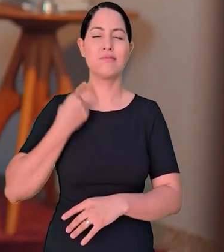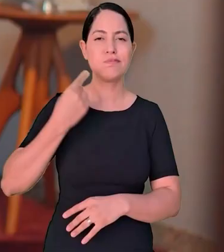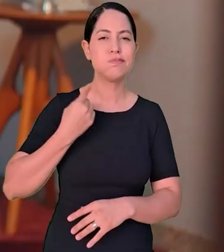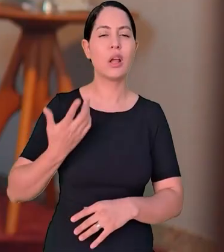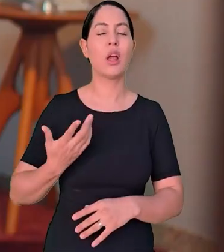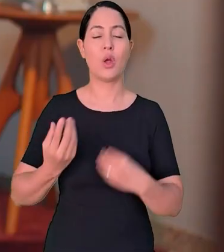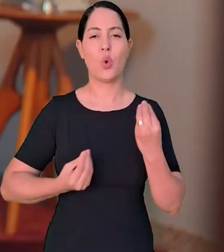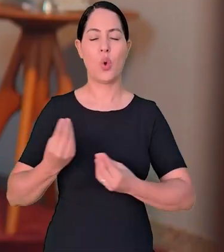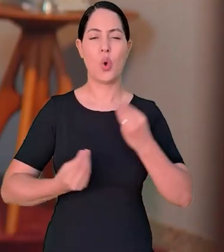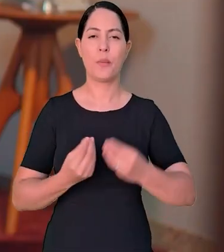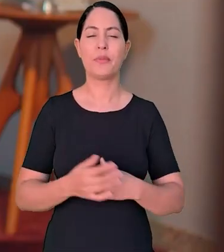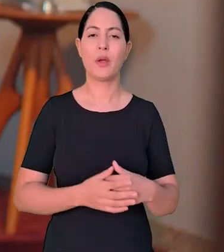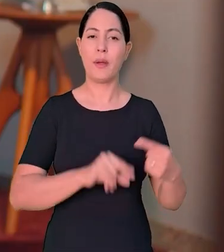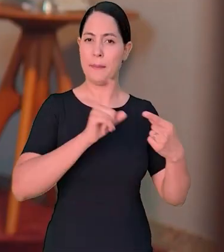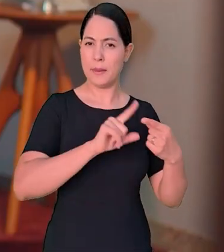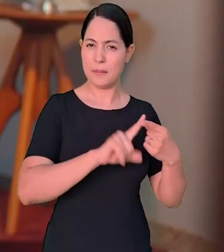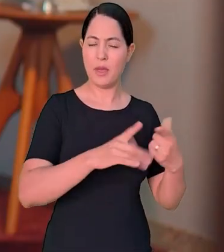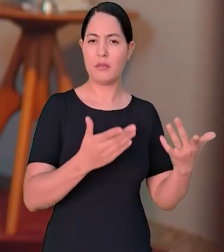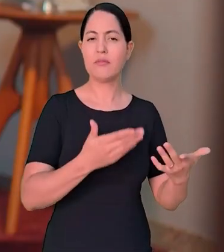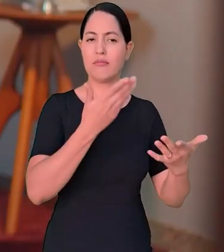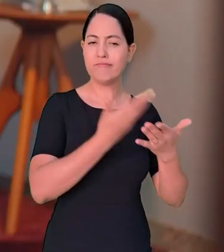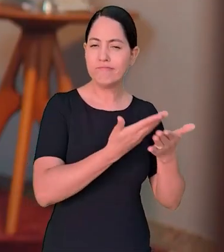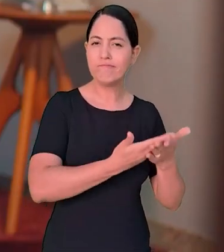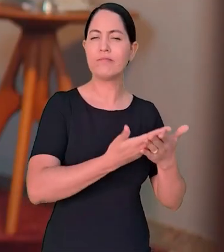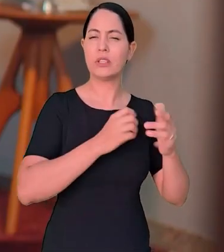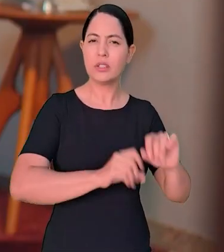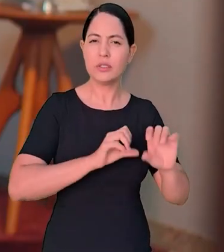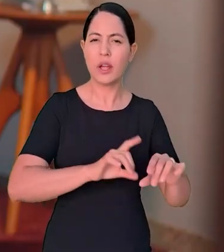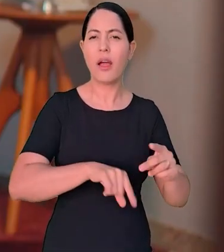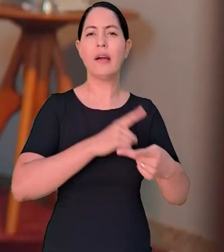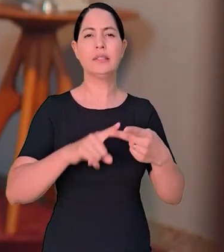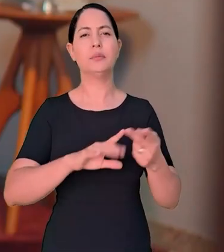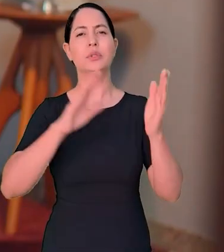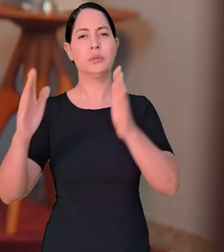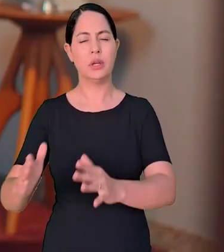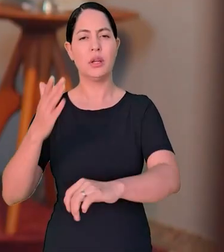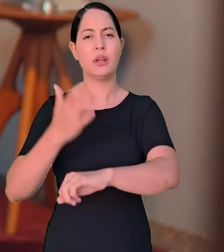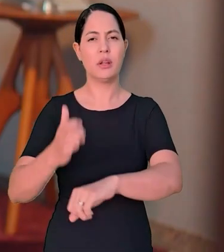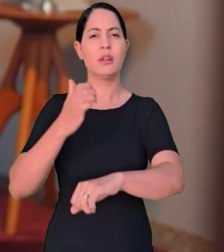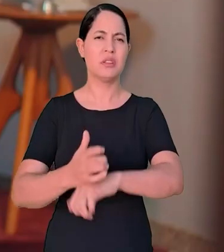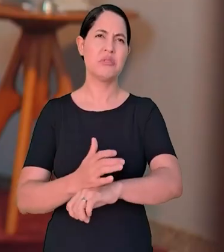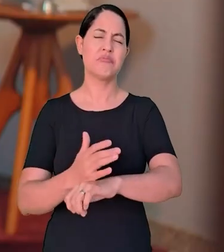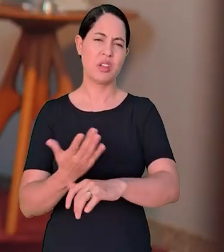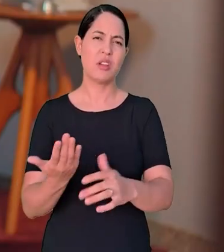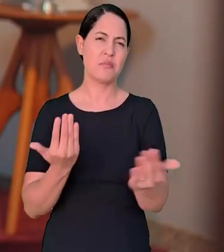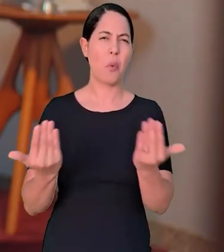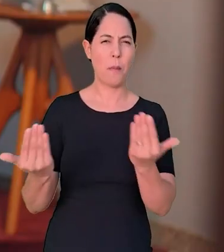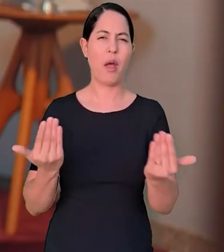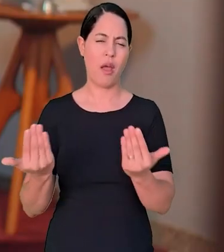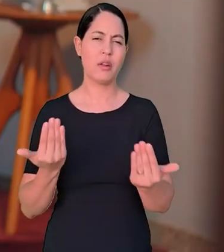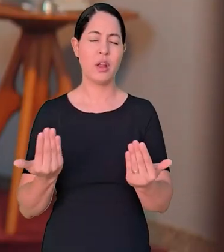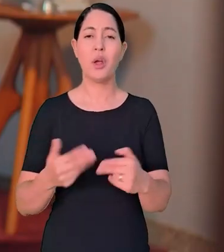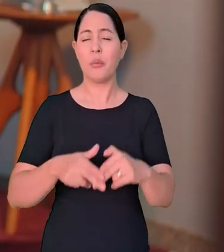se aprofundar no aprendizado, no preparo junto à ESA, e uma segunda parte nos escritórios cadastrados, que serviria mais ou menos como um estágio, não há custo